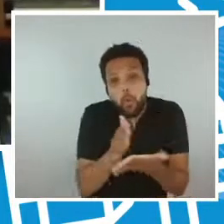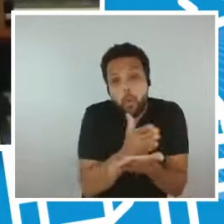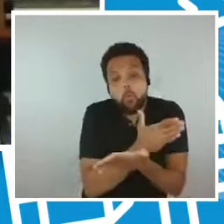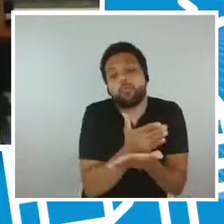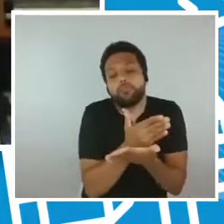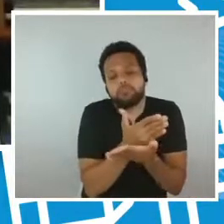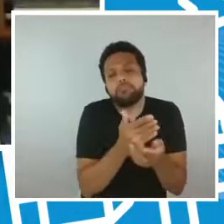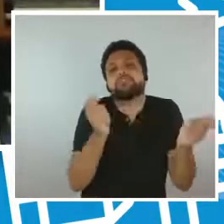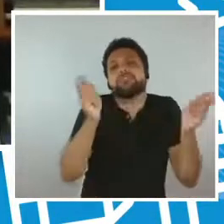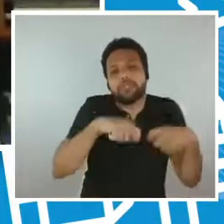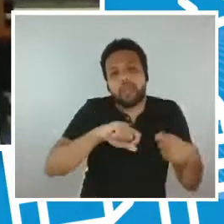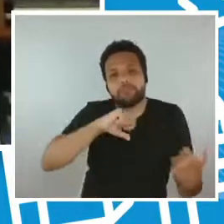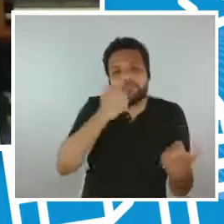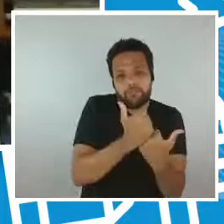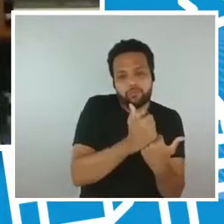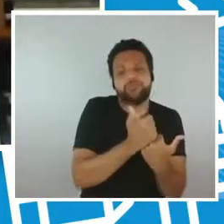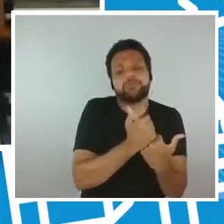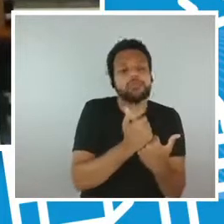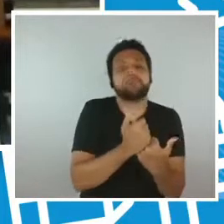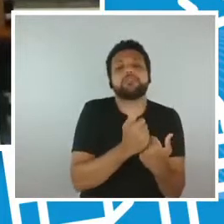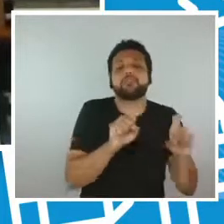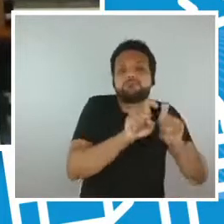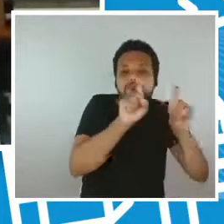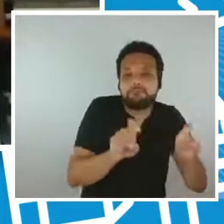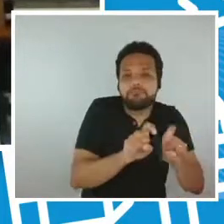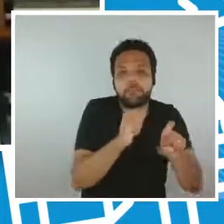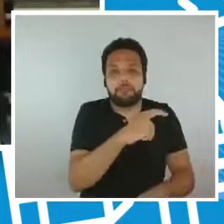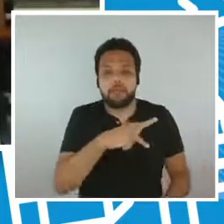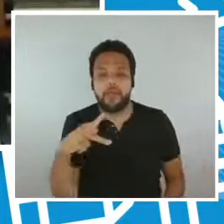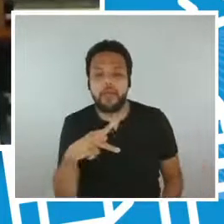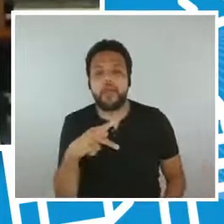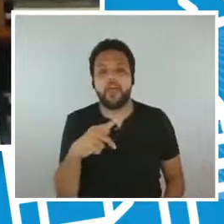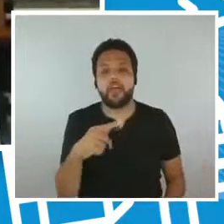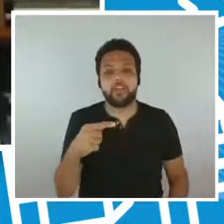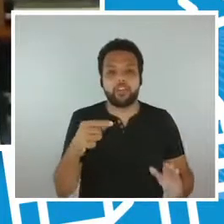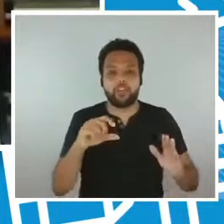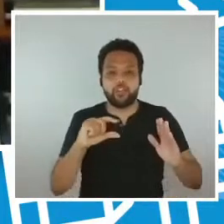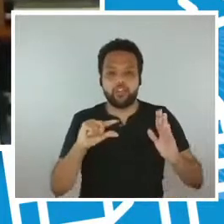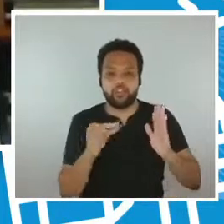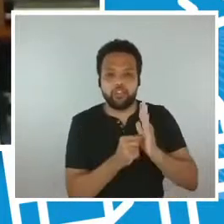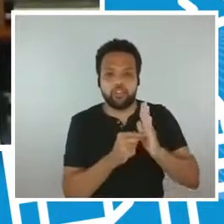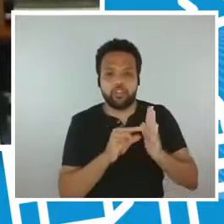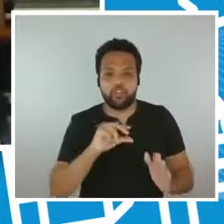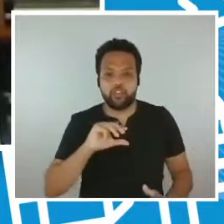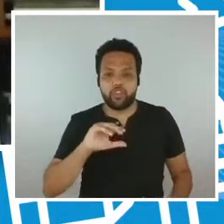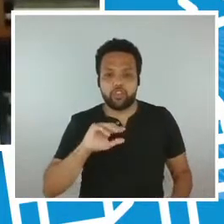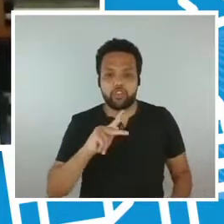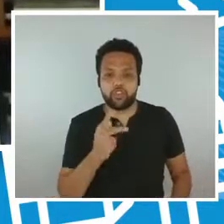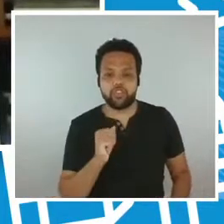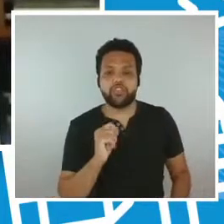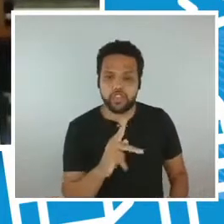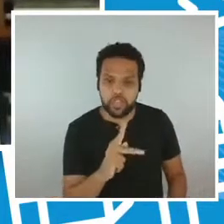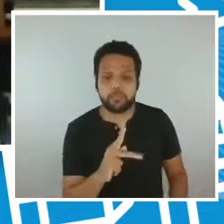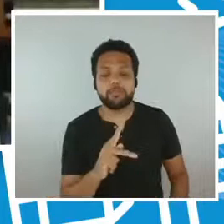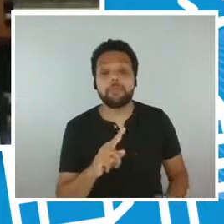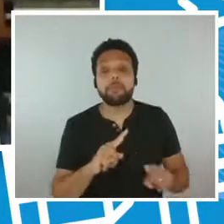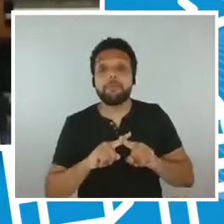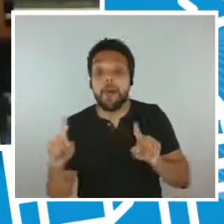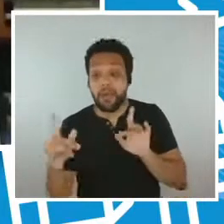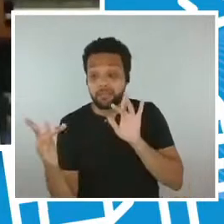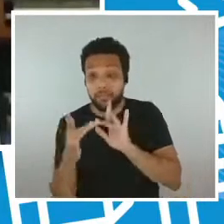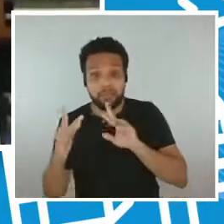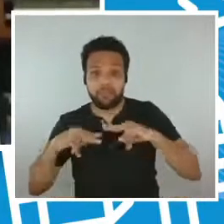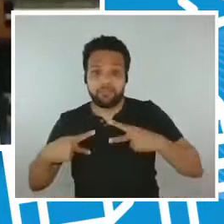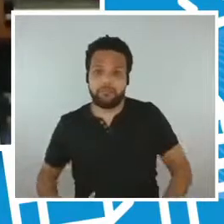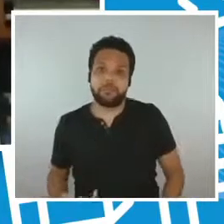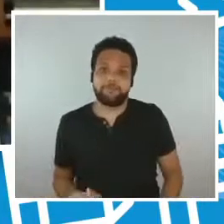por intermédio de máquinas, aplicativos, chips, etc. Mas eu acho que o contato humano não